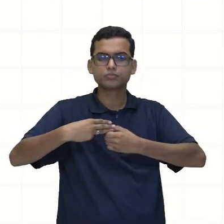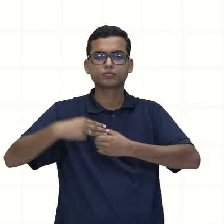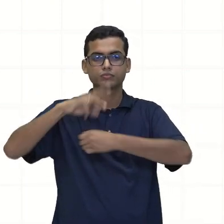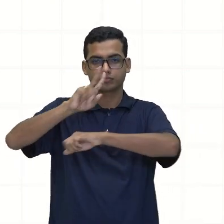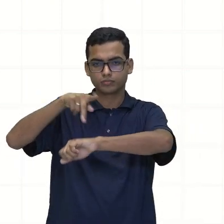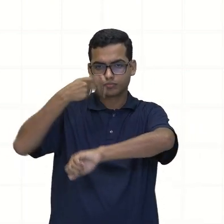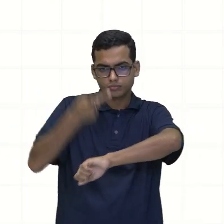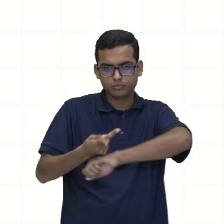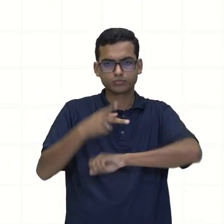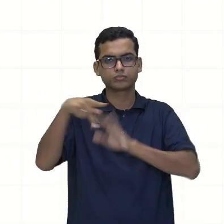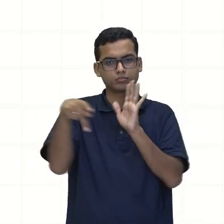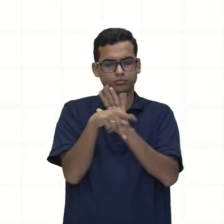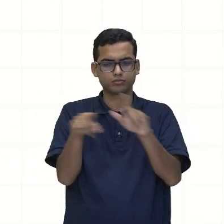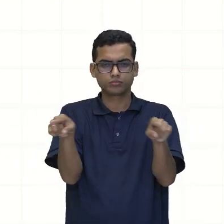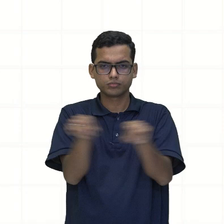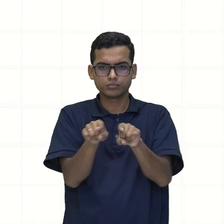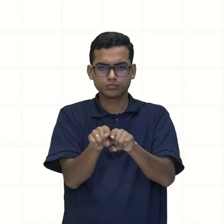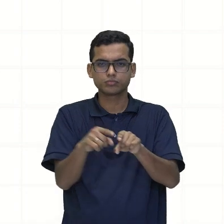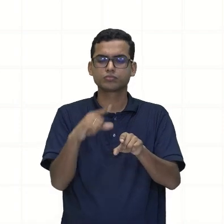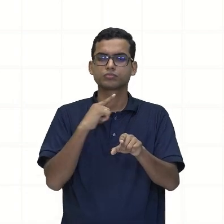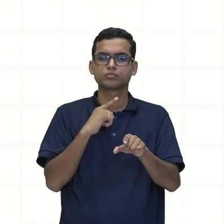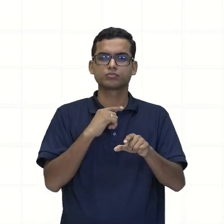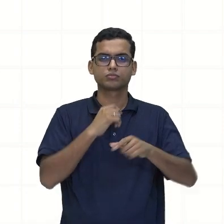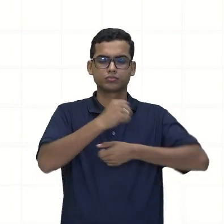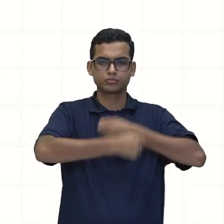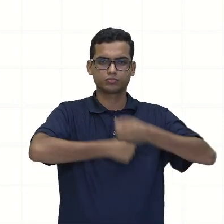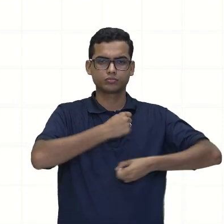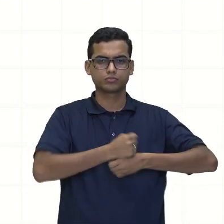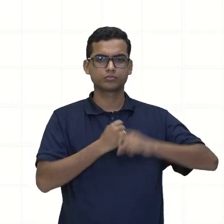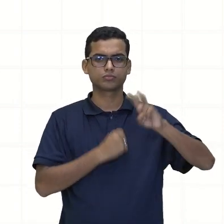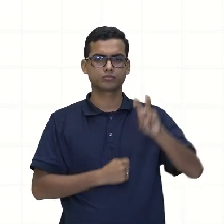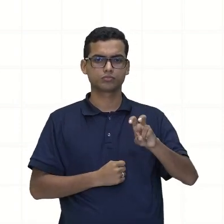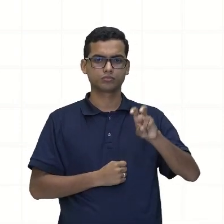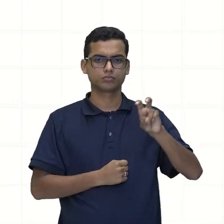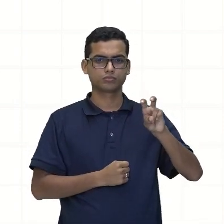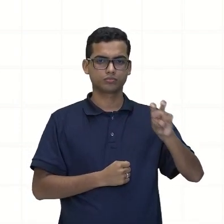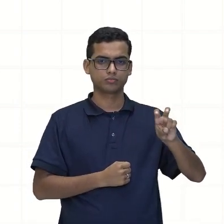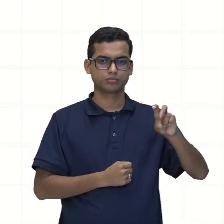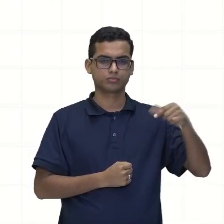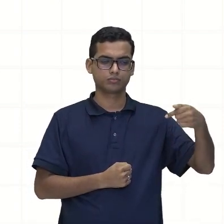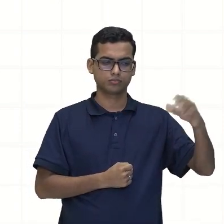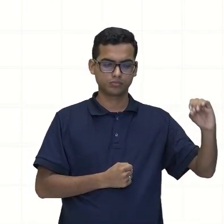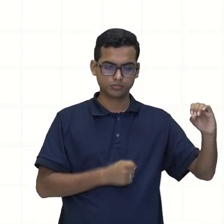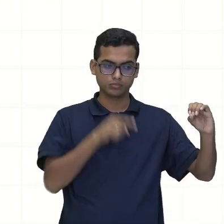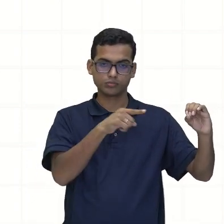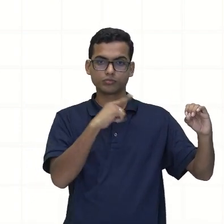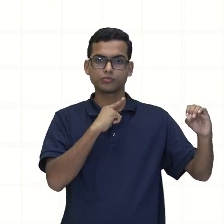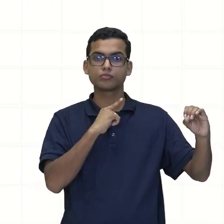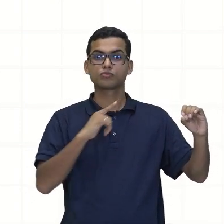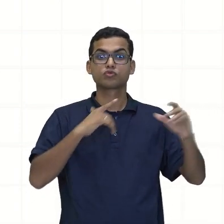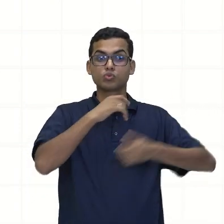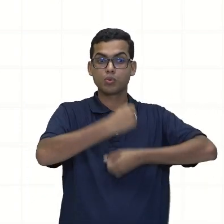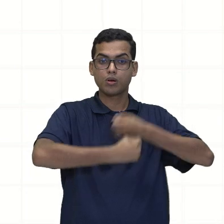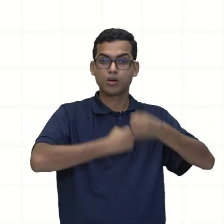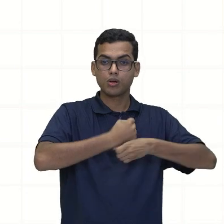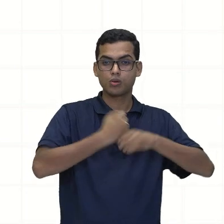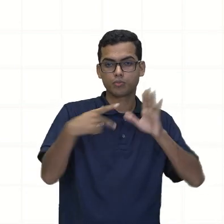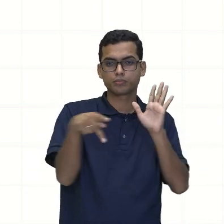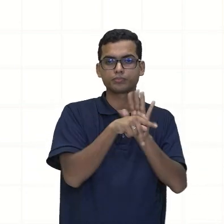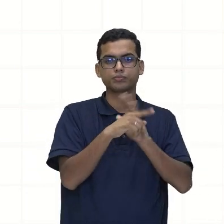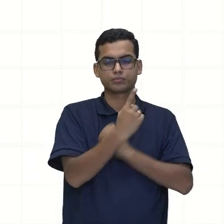2017, houve uma evolução desse número de municípios, onde o Brasil já contava com